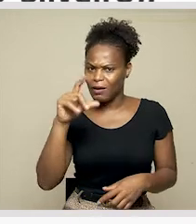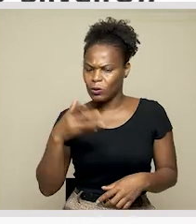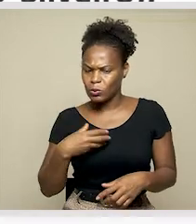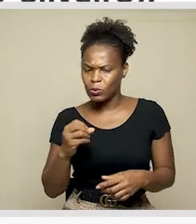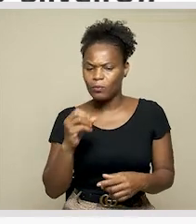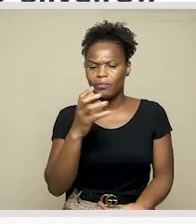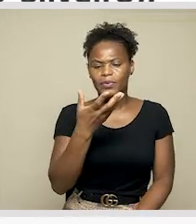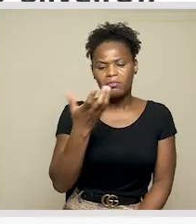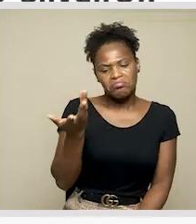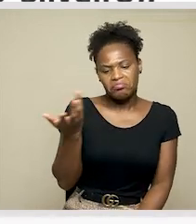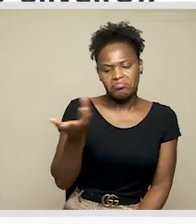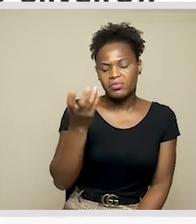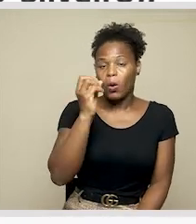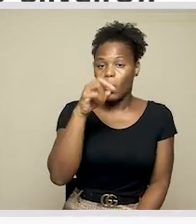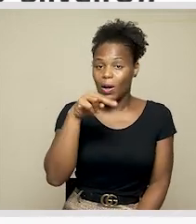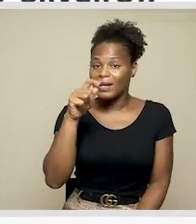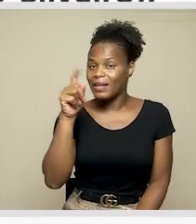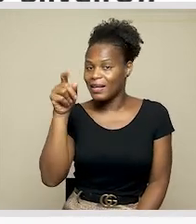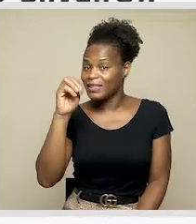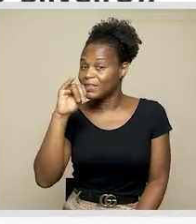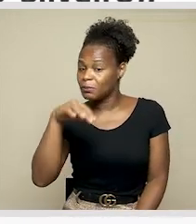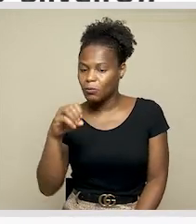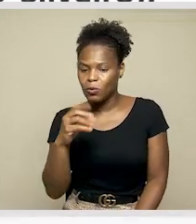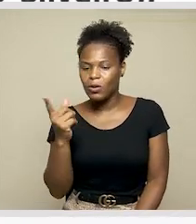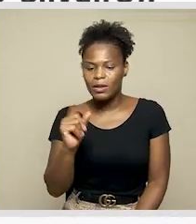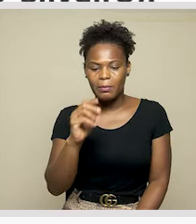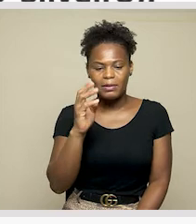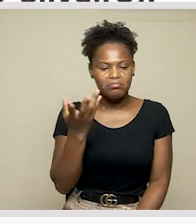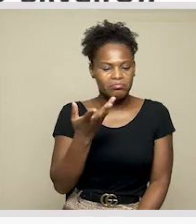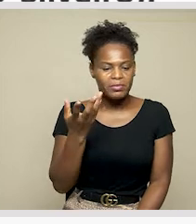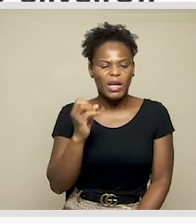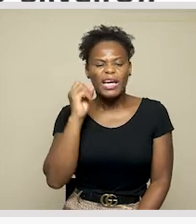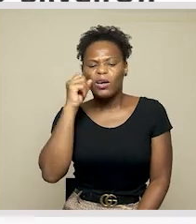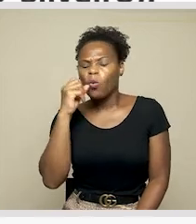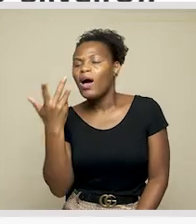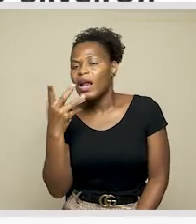Silveira, qual deles nunca colaborou no suplemento cultural?